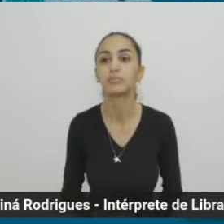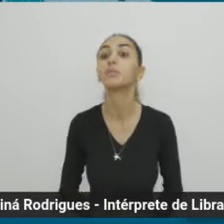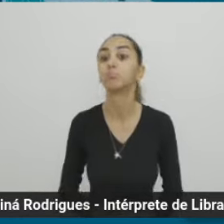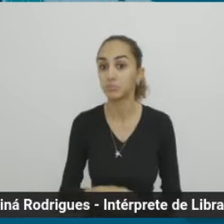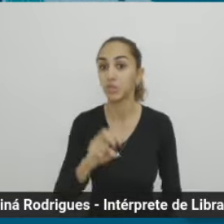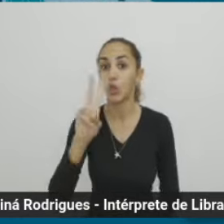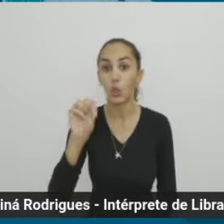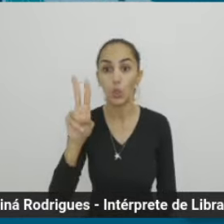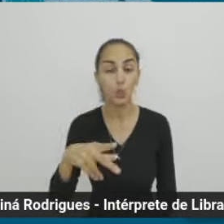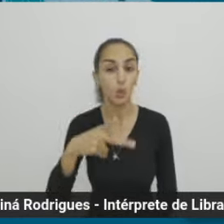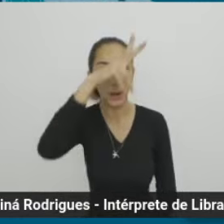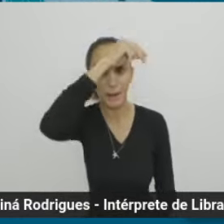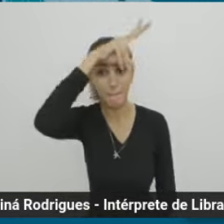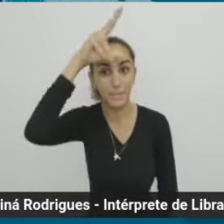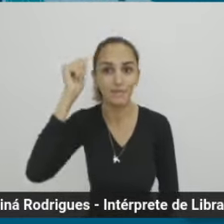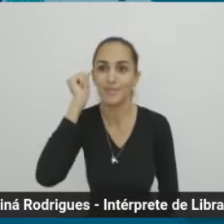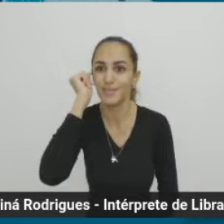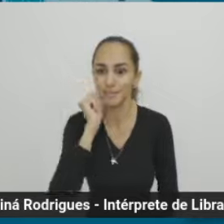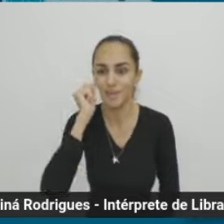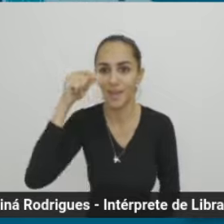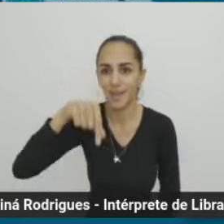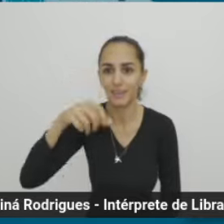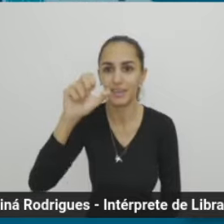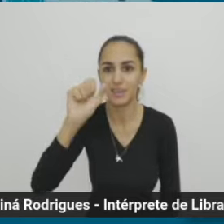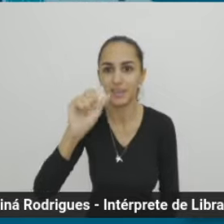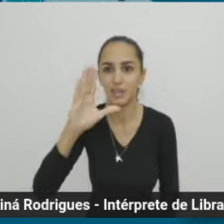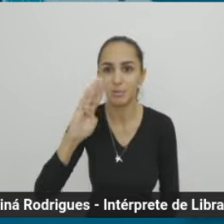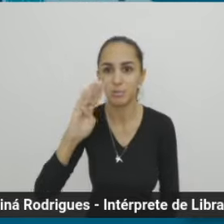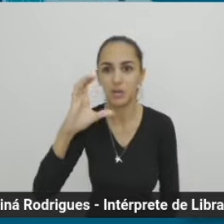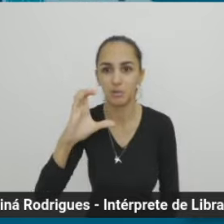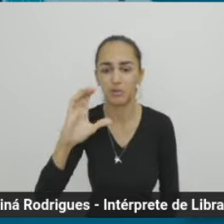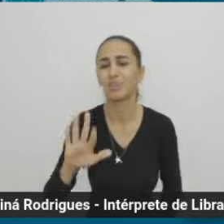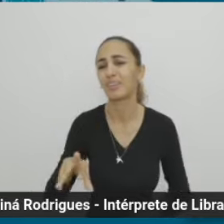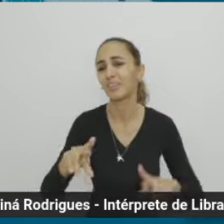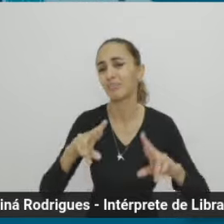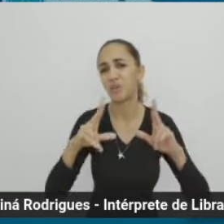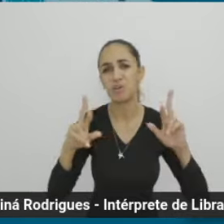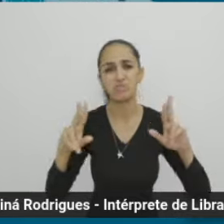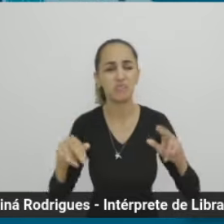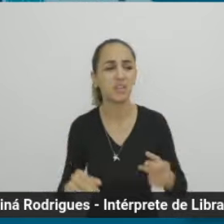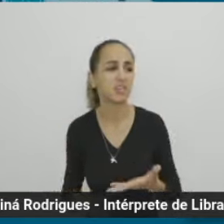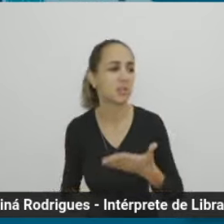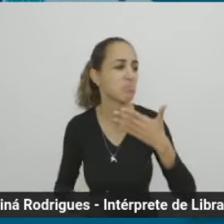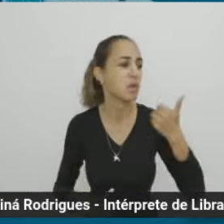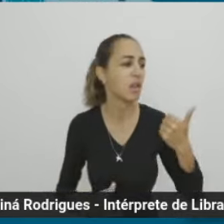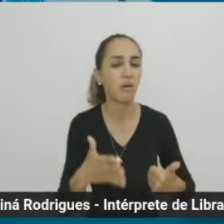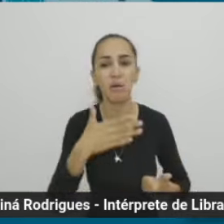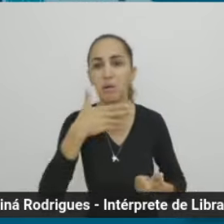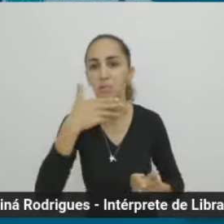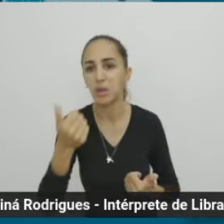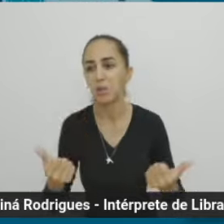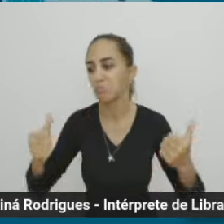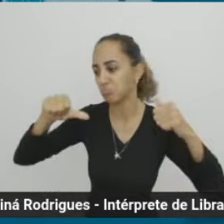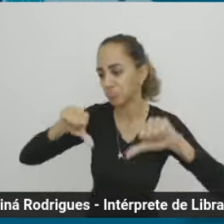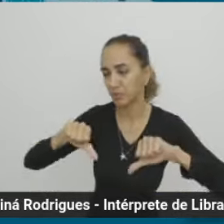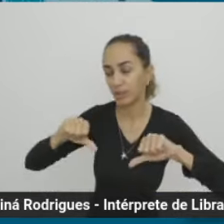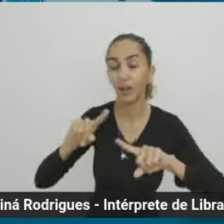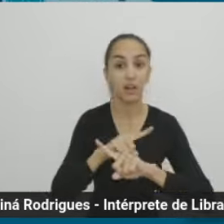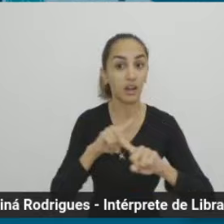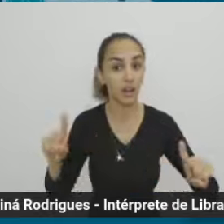prefeita mulher aqui em São Bernardo. Então essas diferenças não quer dizer que um é melhor e o outro é pior, quer dizer que